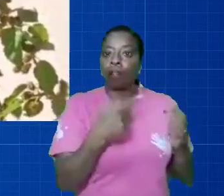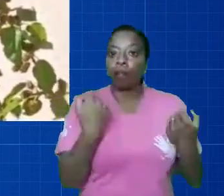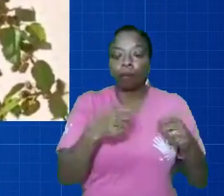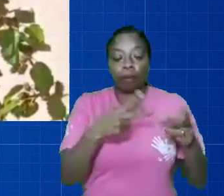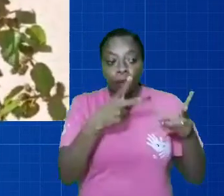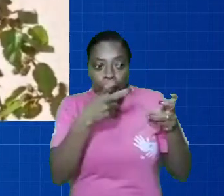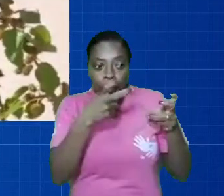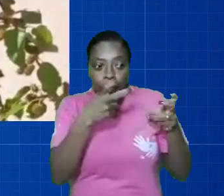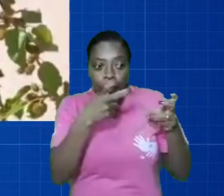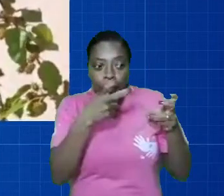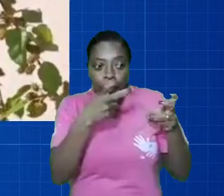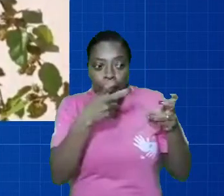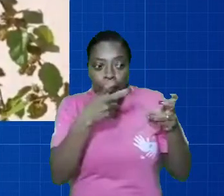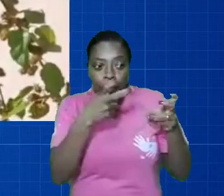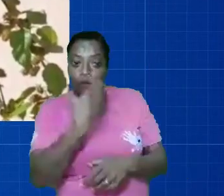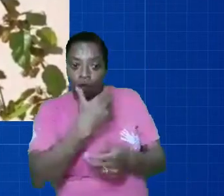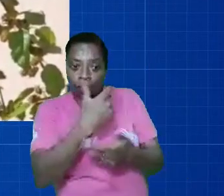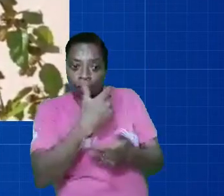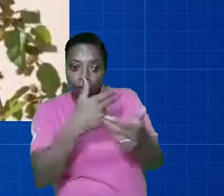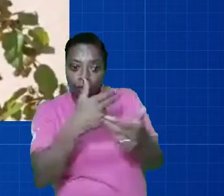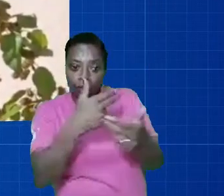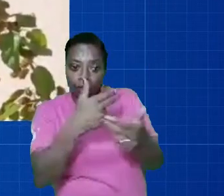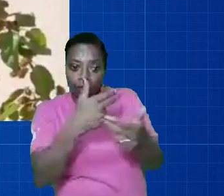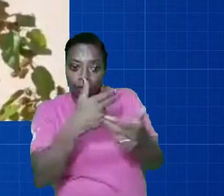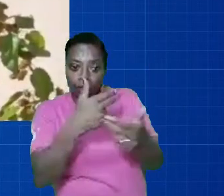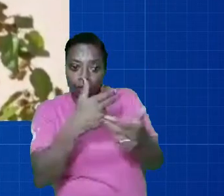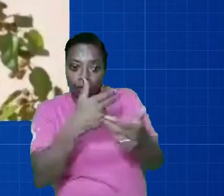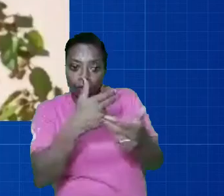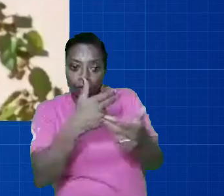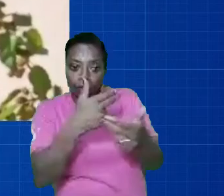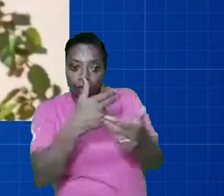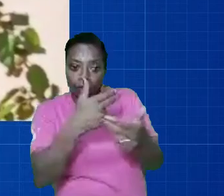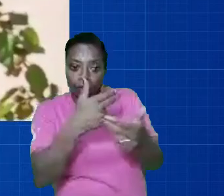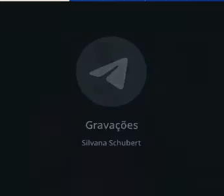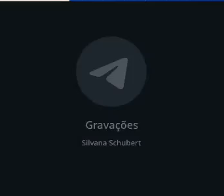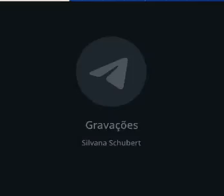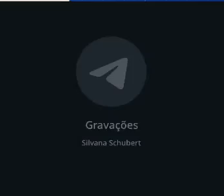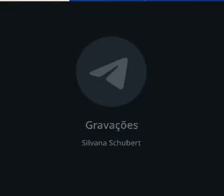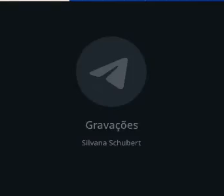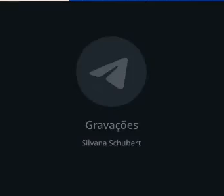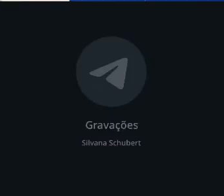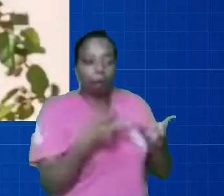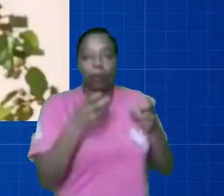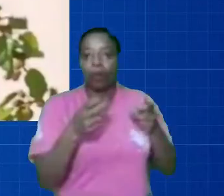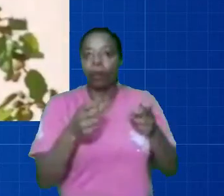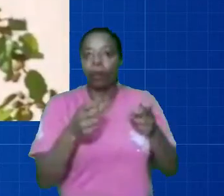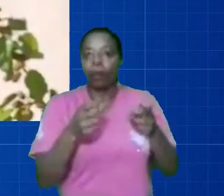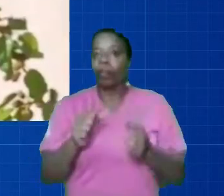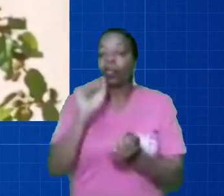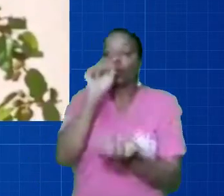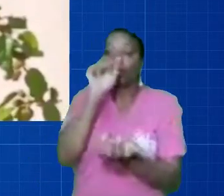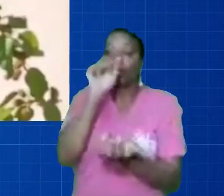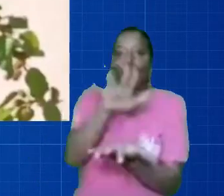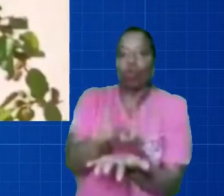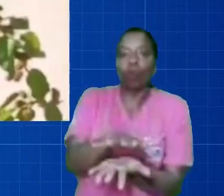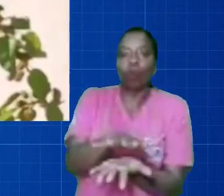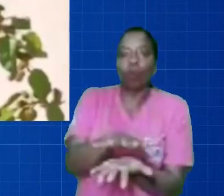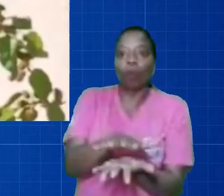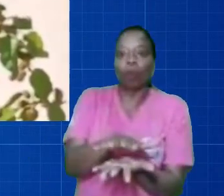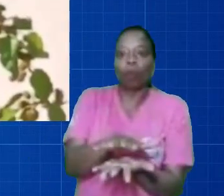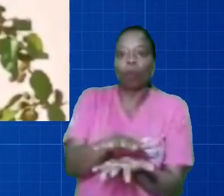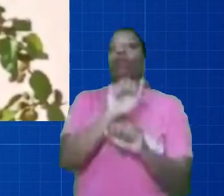a sombra que aquela fruta produzia, para que assim, quando a gente fosse fazer uma pintura, a gente percebesse